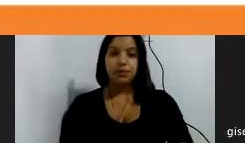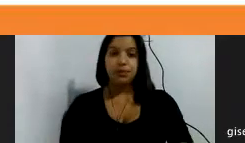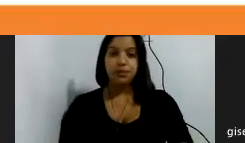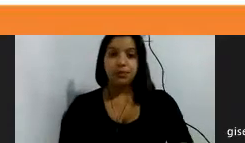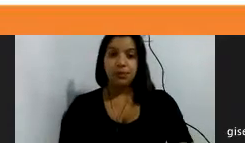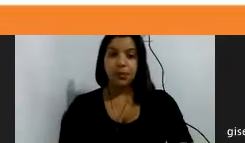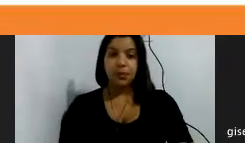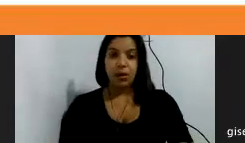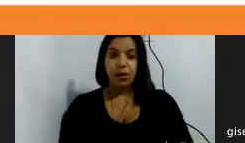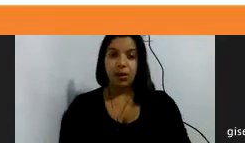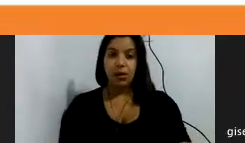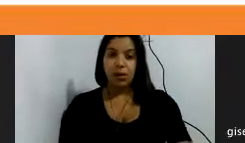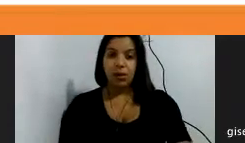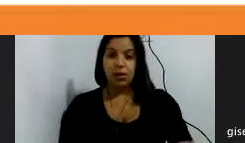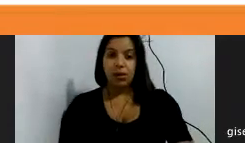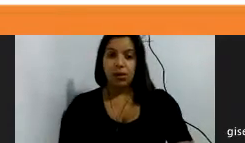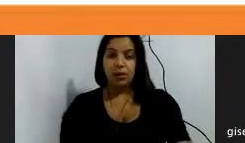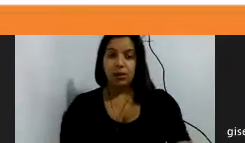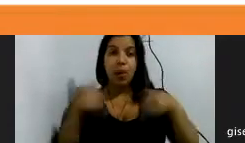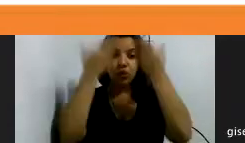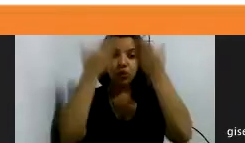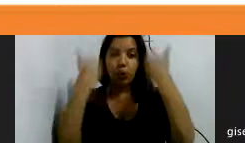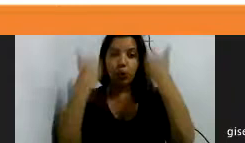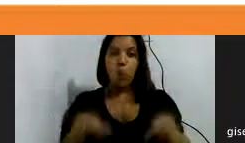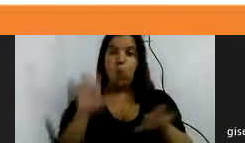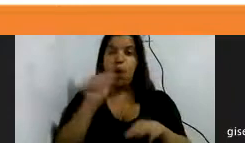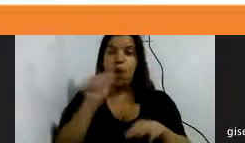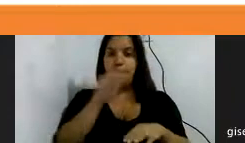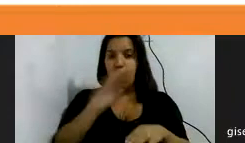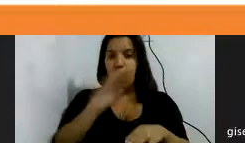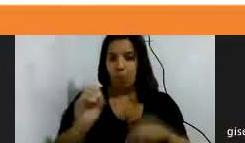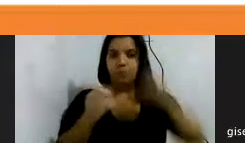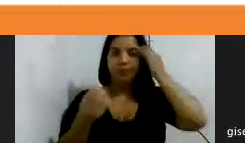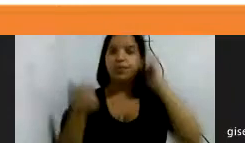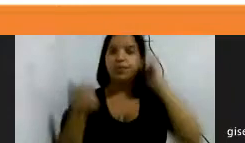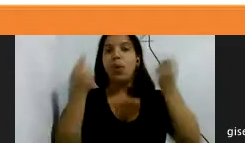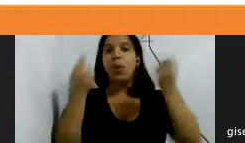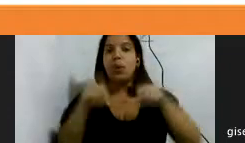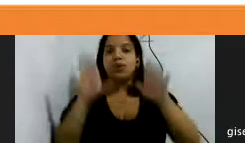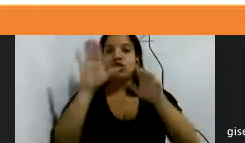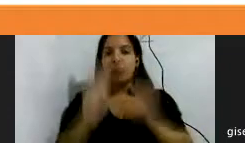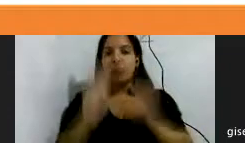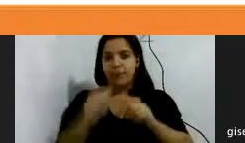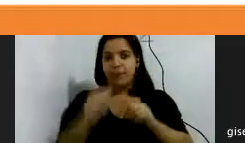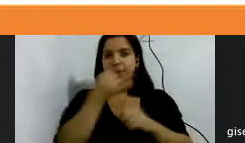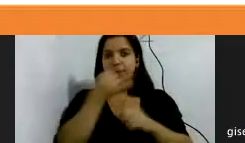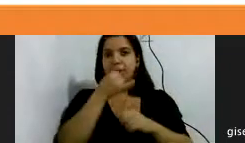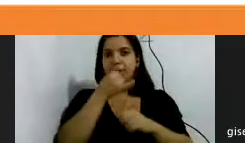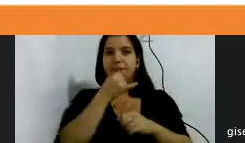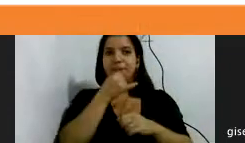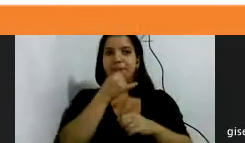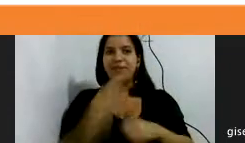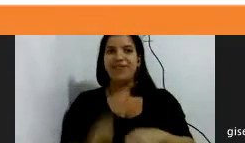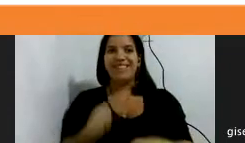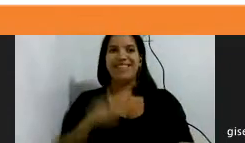Então, falando um pouquinho dos anticorpos ABO, então o anticorpo anti-A, ele está no soro de todo o